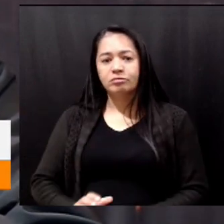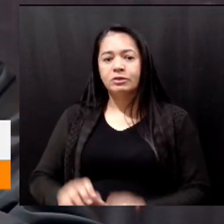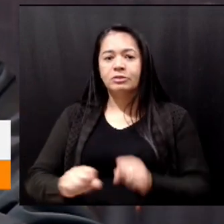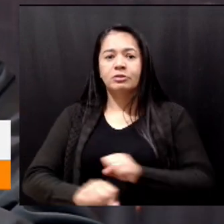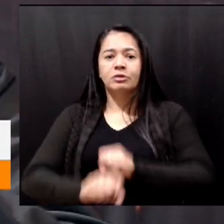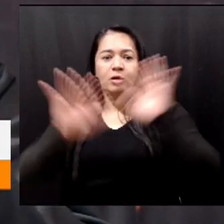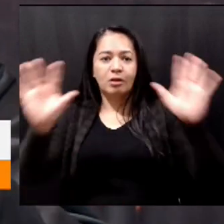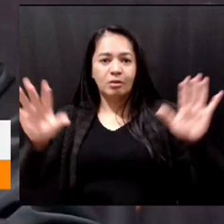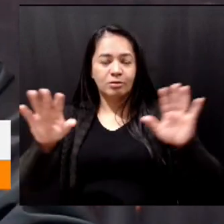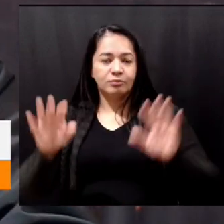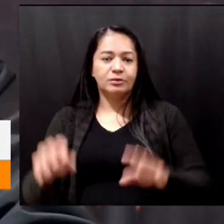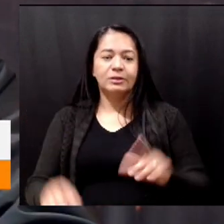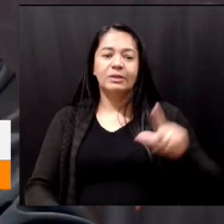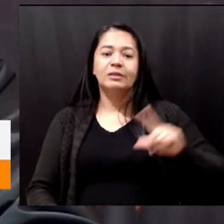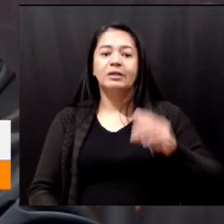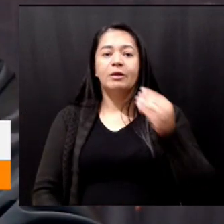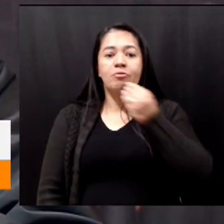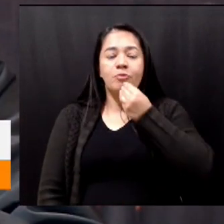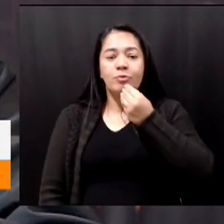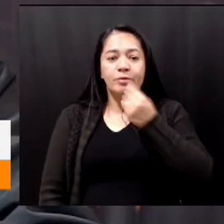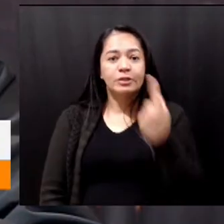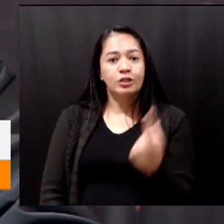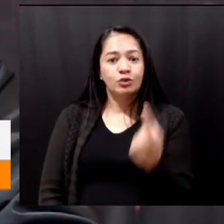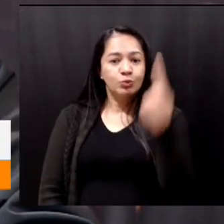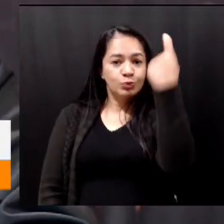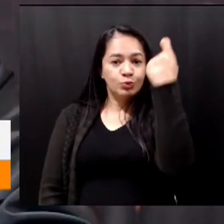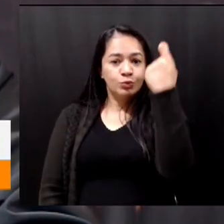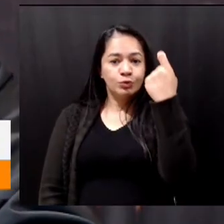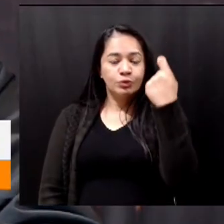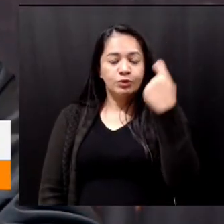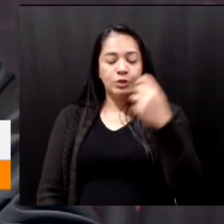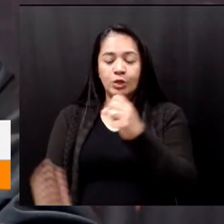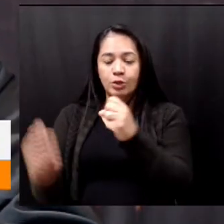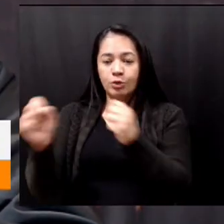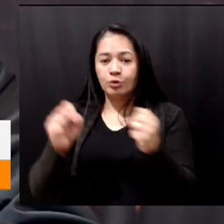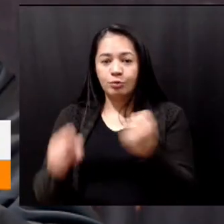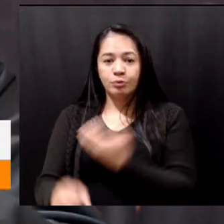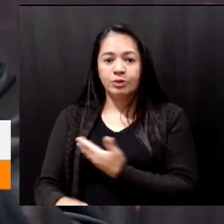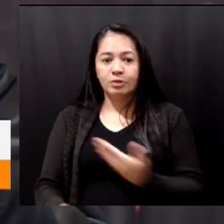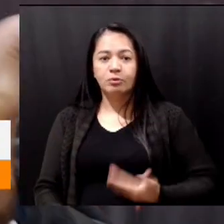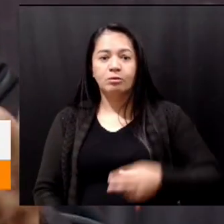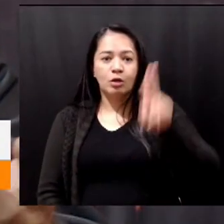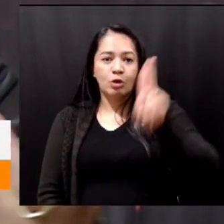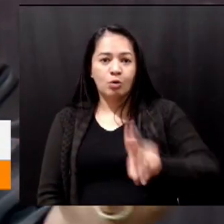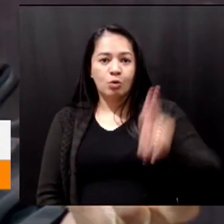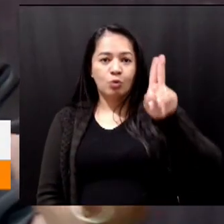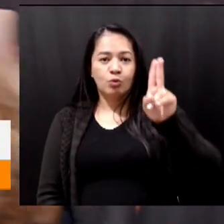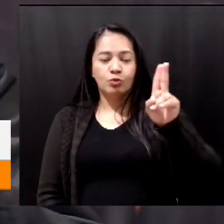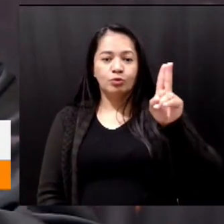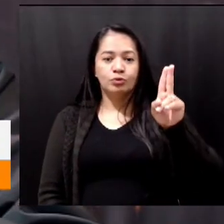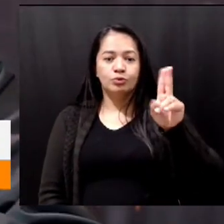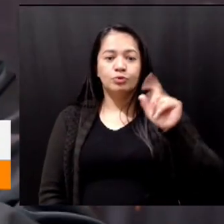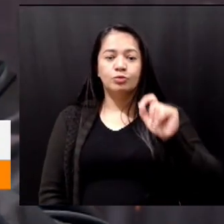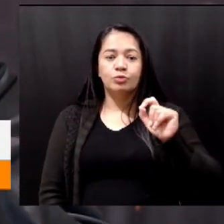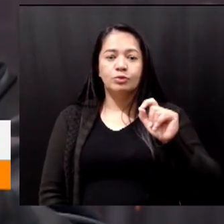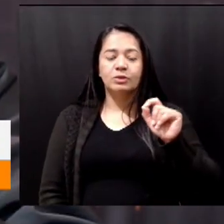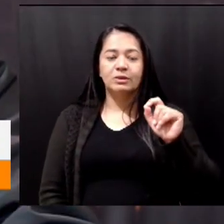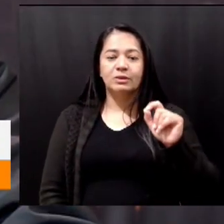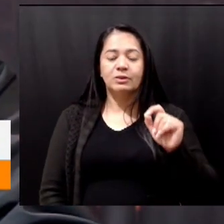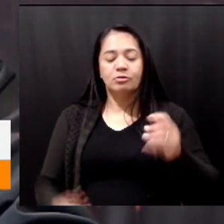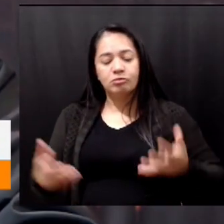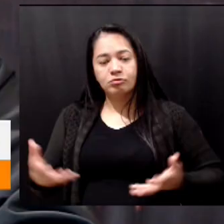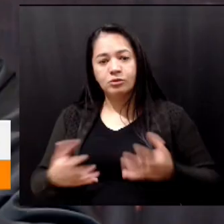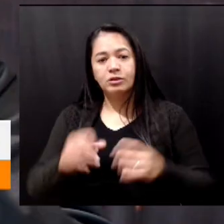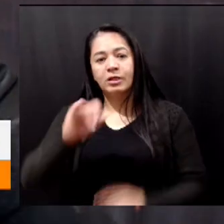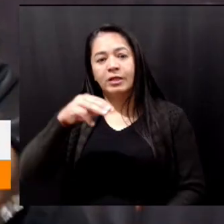uma oportunidade única para que o poder público possa se utilizar aí daquilo que é a pujança da IMA, por exemplo, para